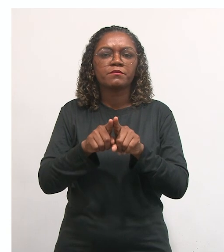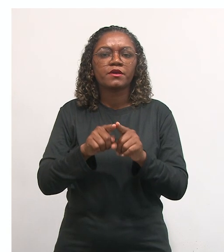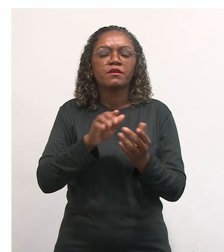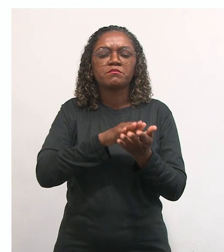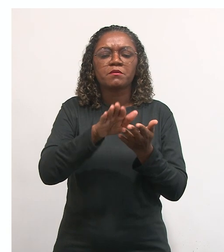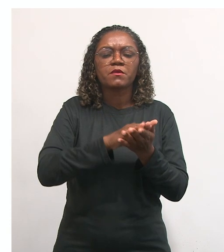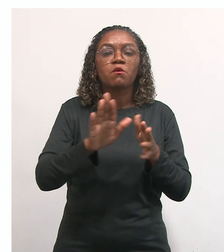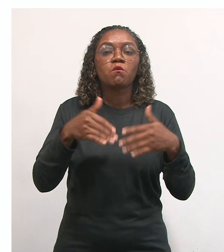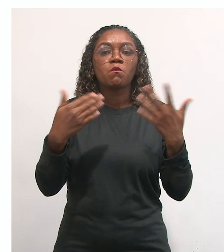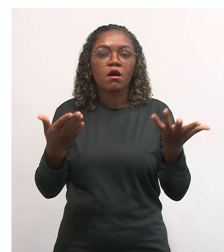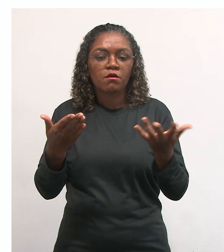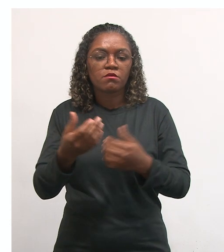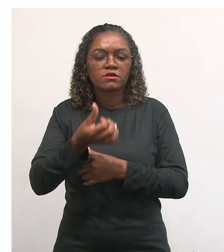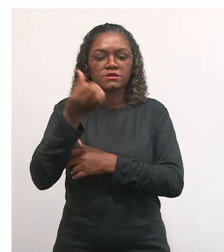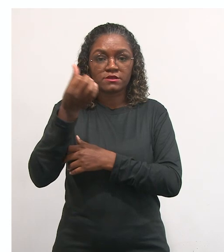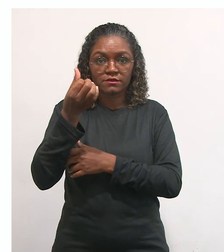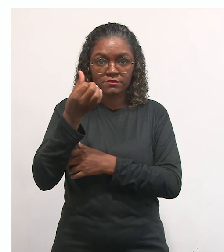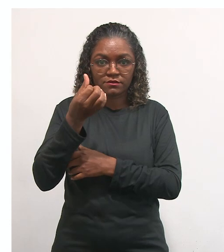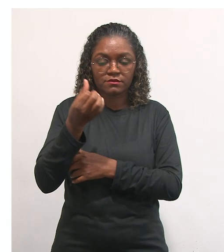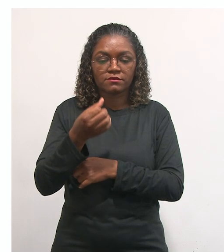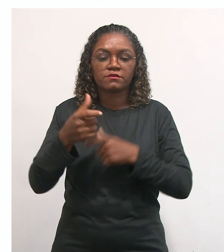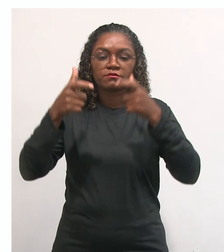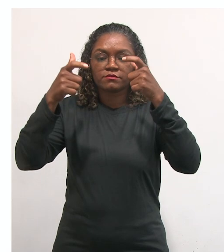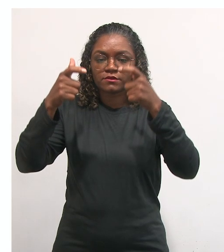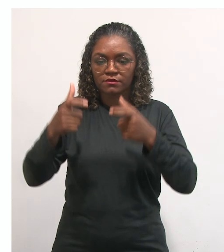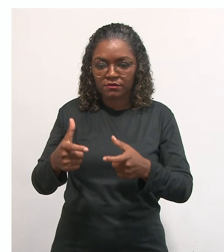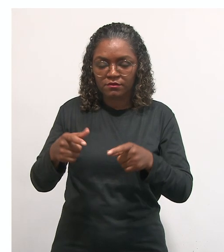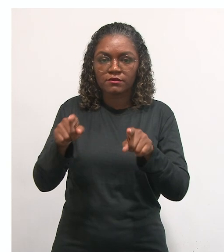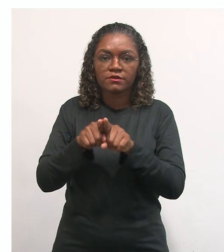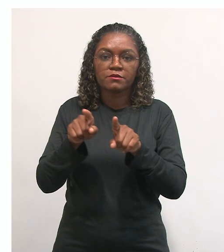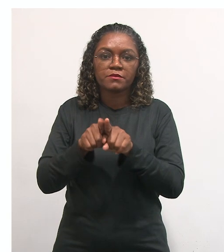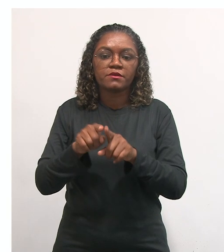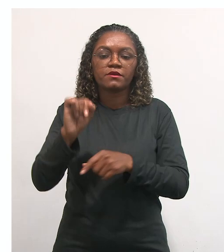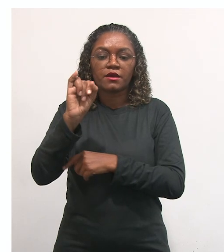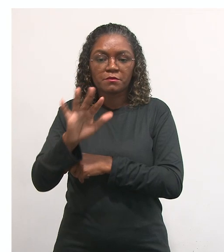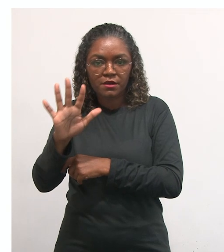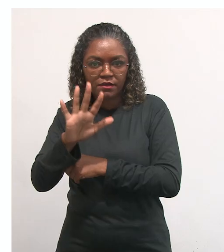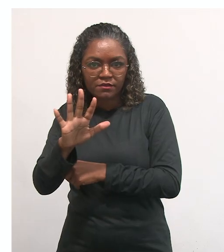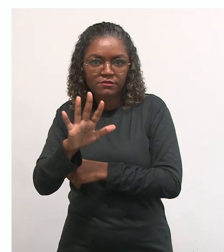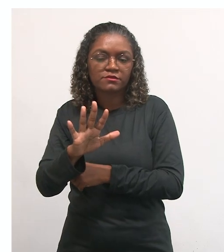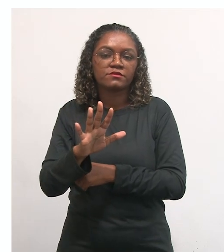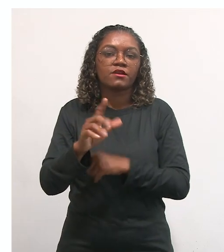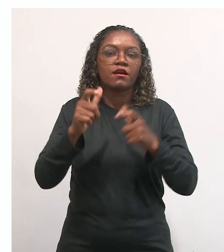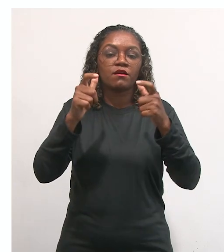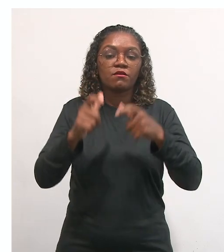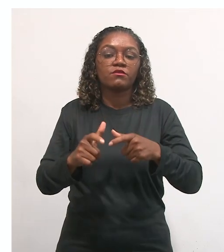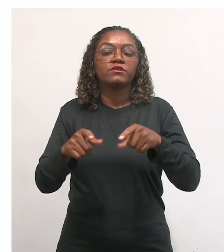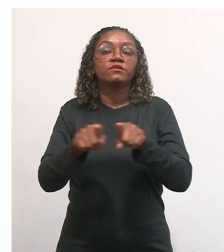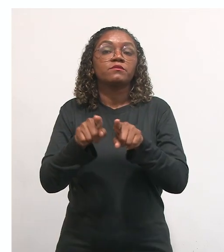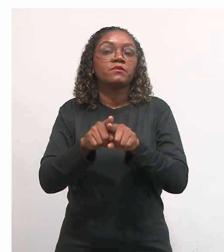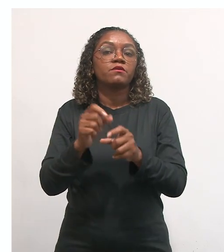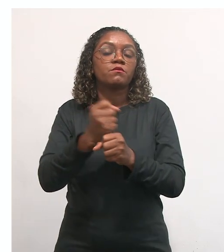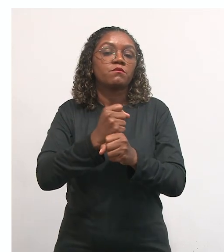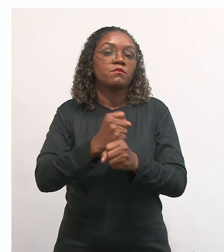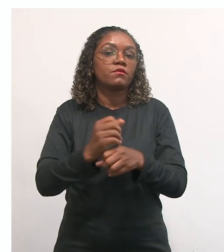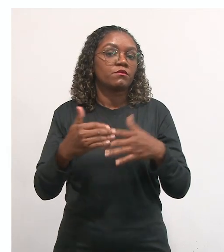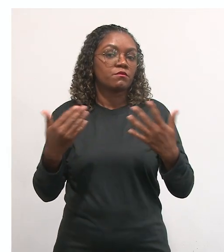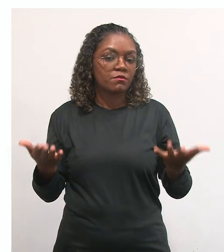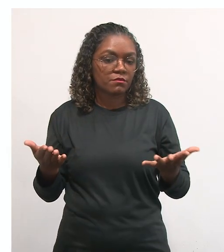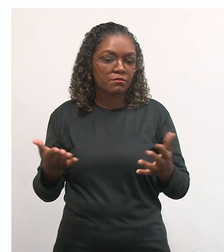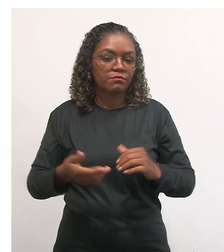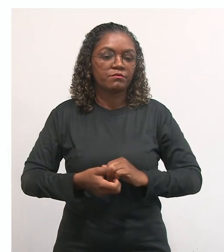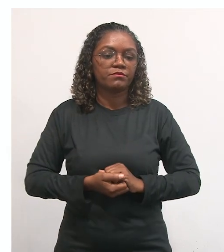cidade né a edição o local a editora e o ano tá então dois